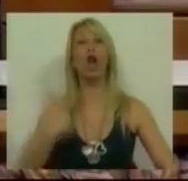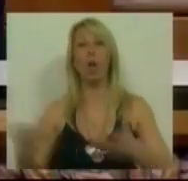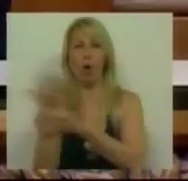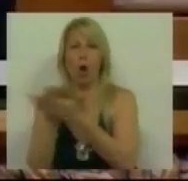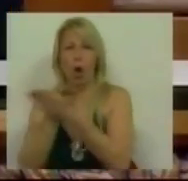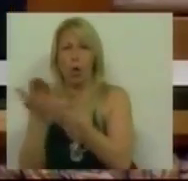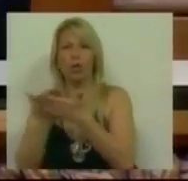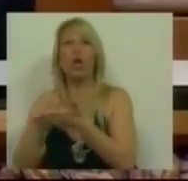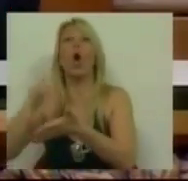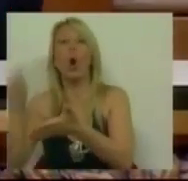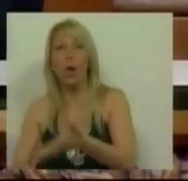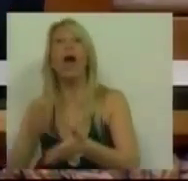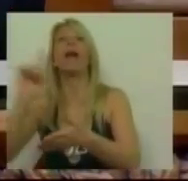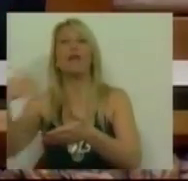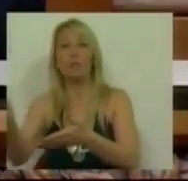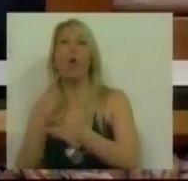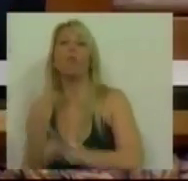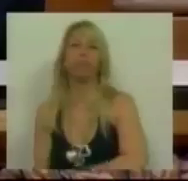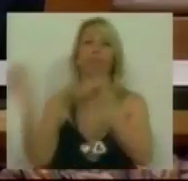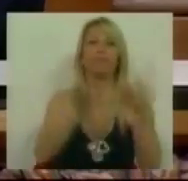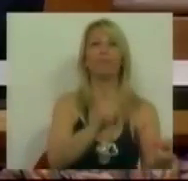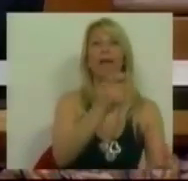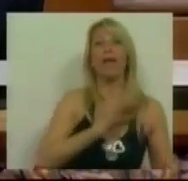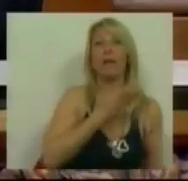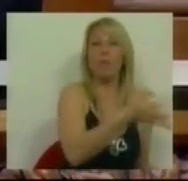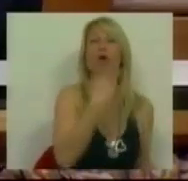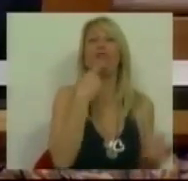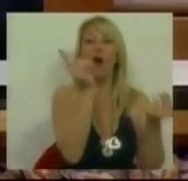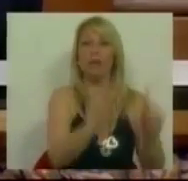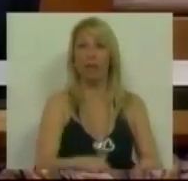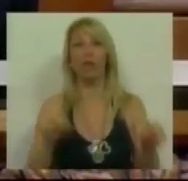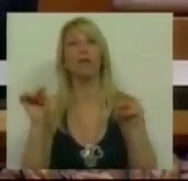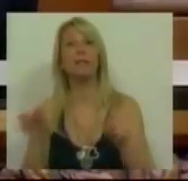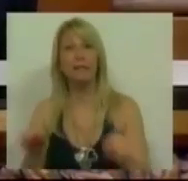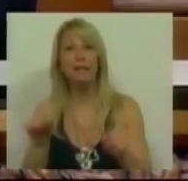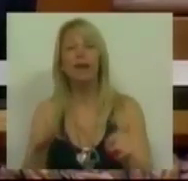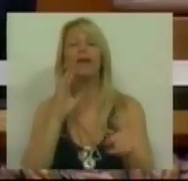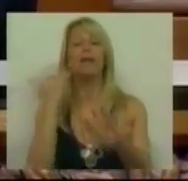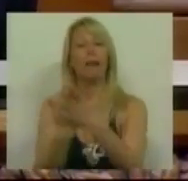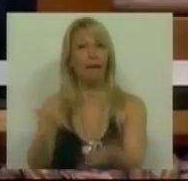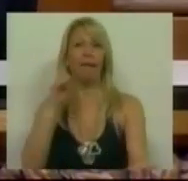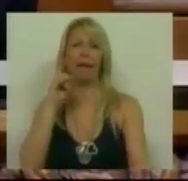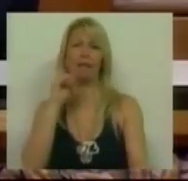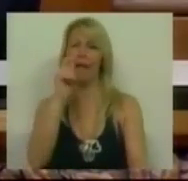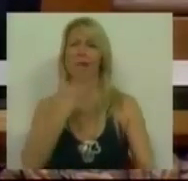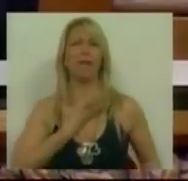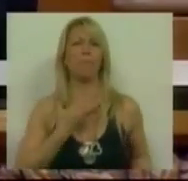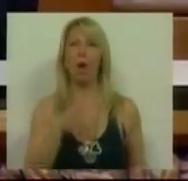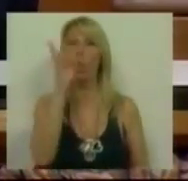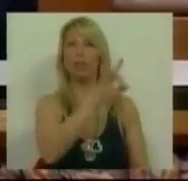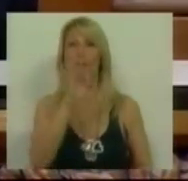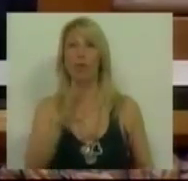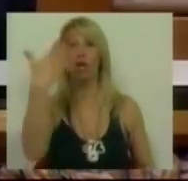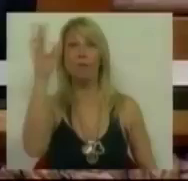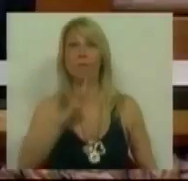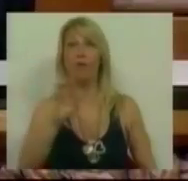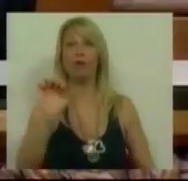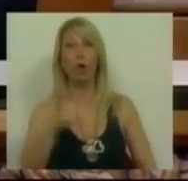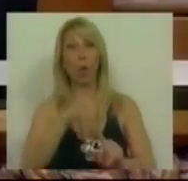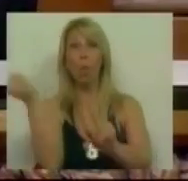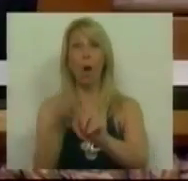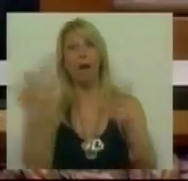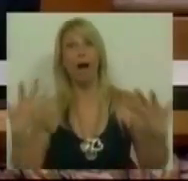estes contratos garantem à EDP, segundo os cálculos da ERSE, 441 milhões de euros só este ano.